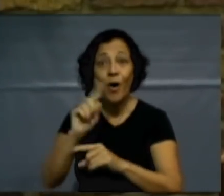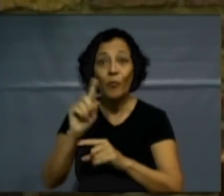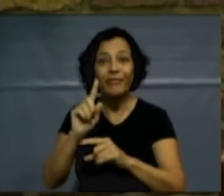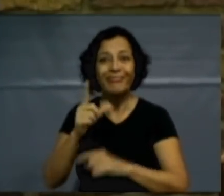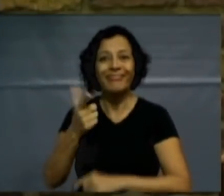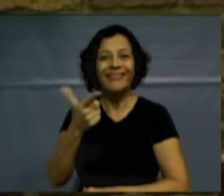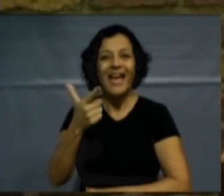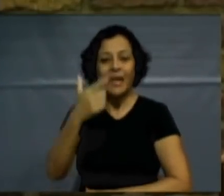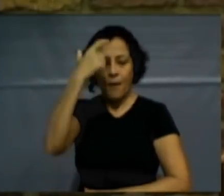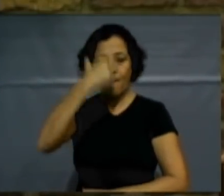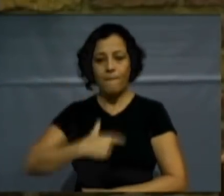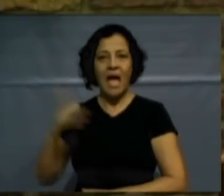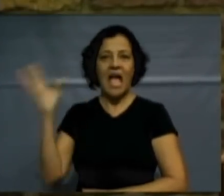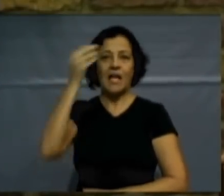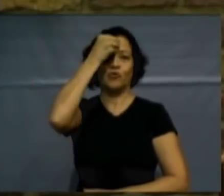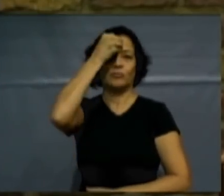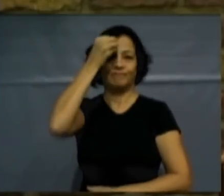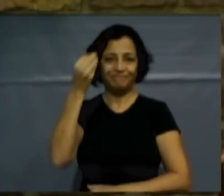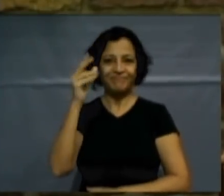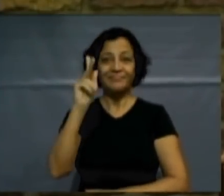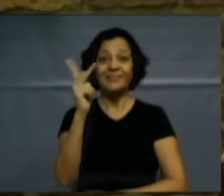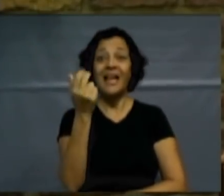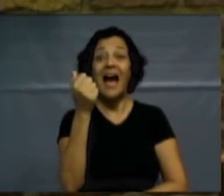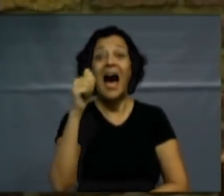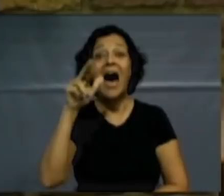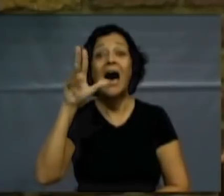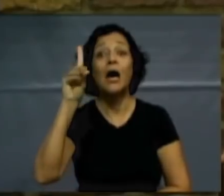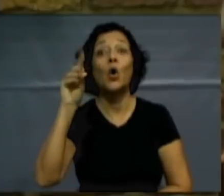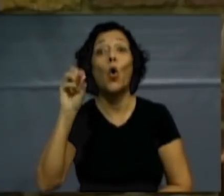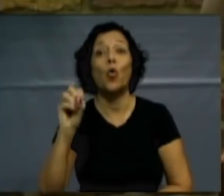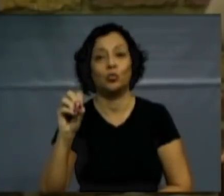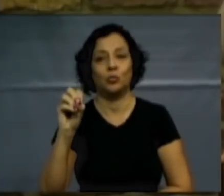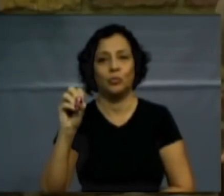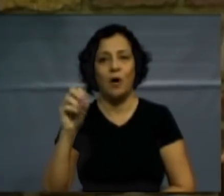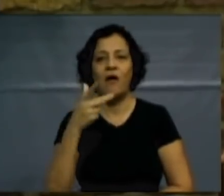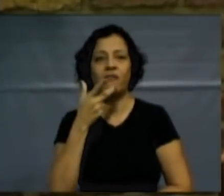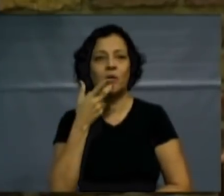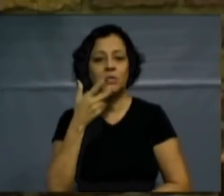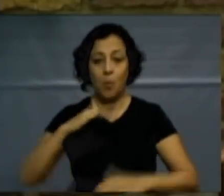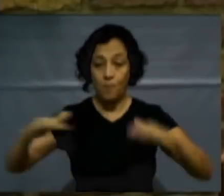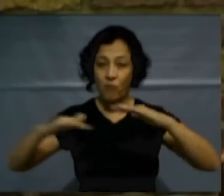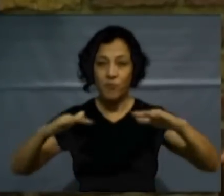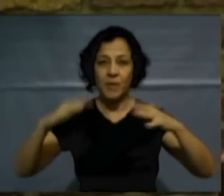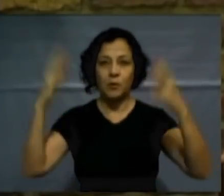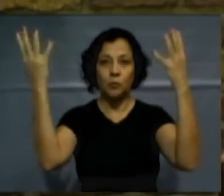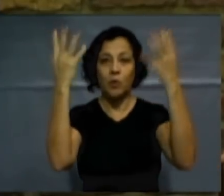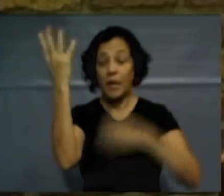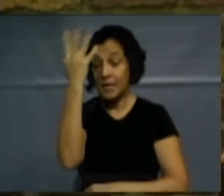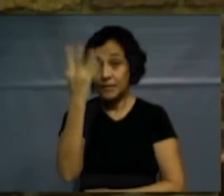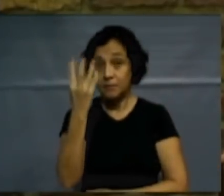Haroldo Dutra Dias, dia 13 de fevereiro agora, disse que o movimento espírita nunca foi tão atacado.